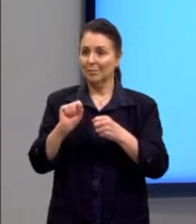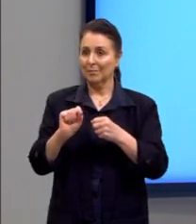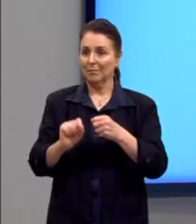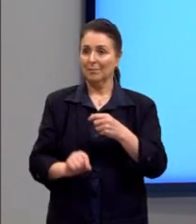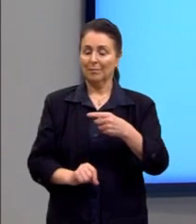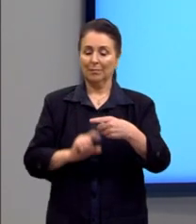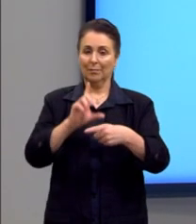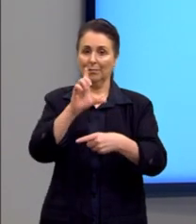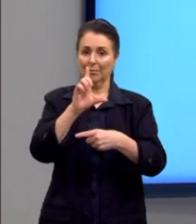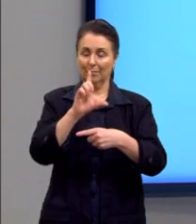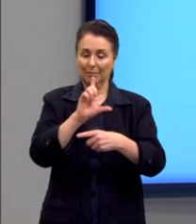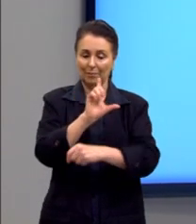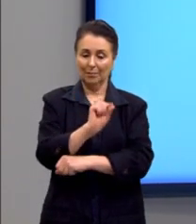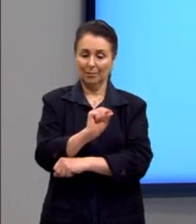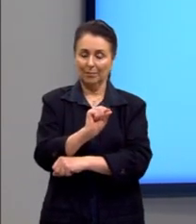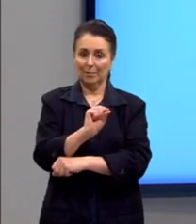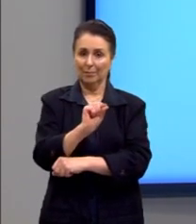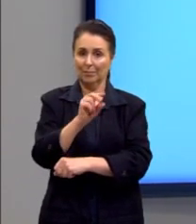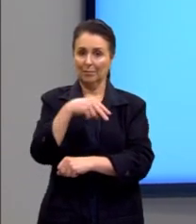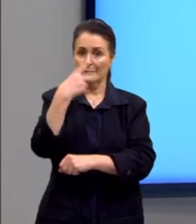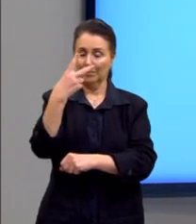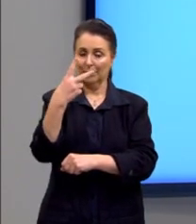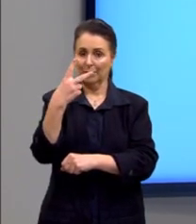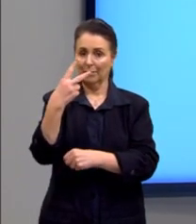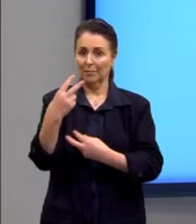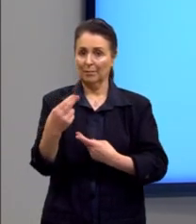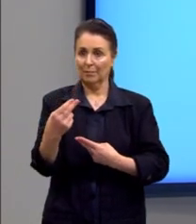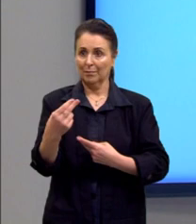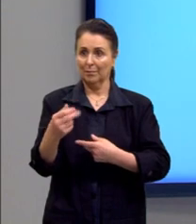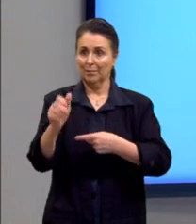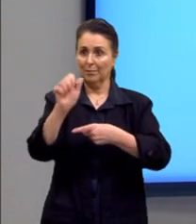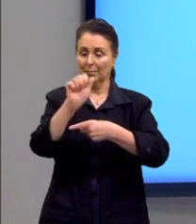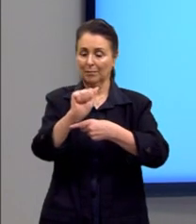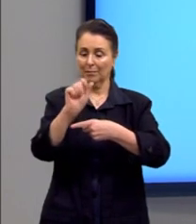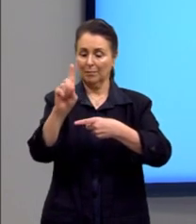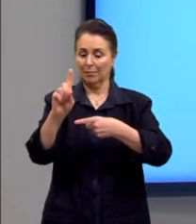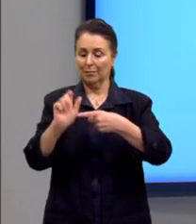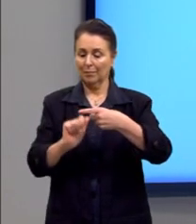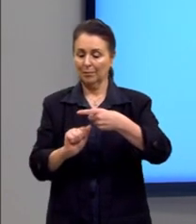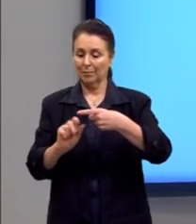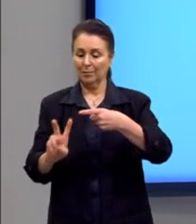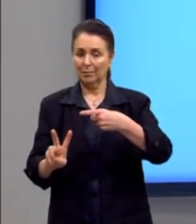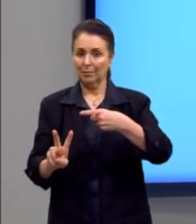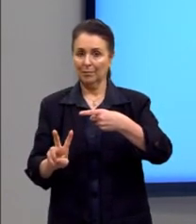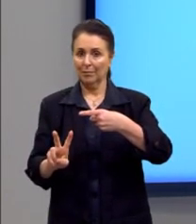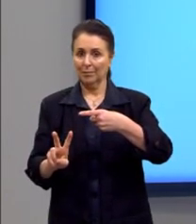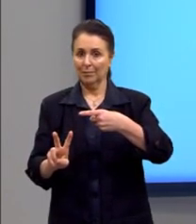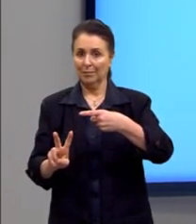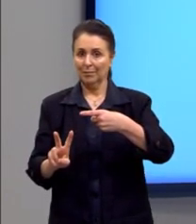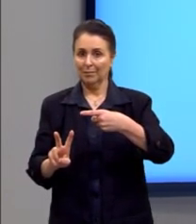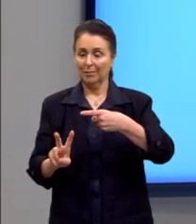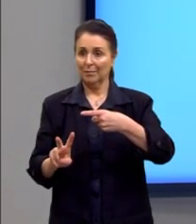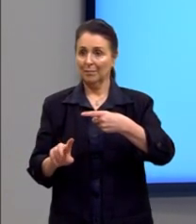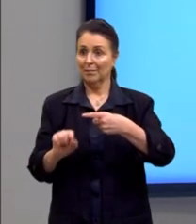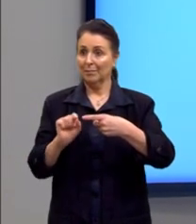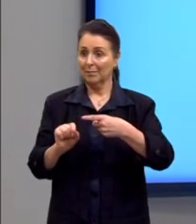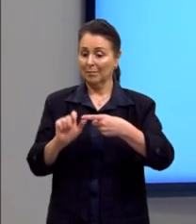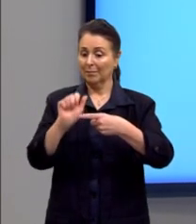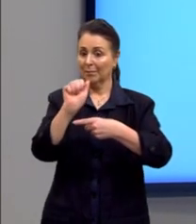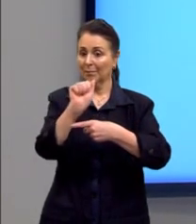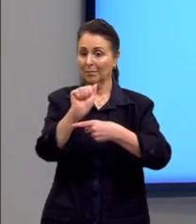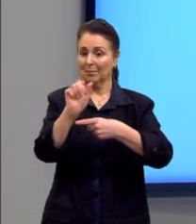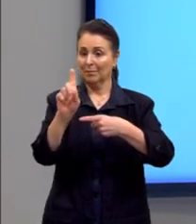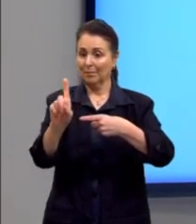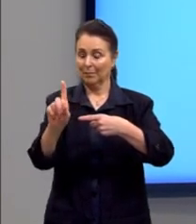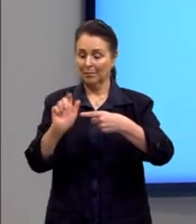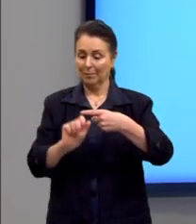teremos 10 ao quadrado = 1 sobre a 2 e é justamente o a